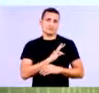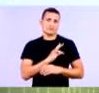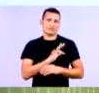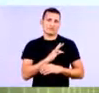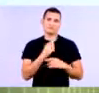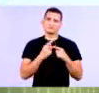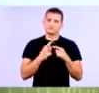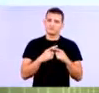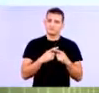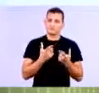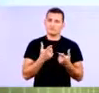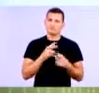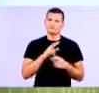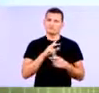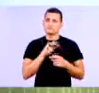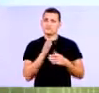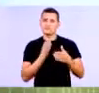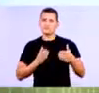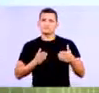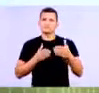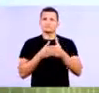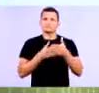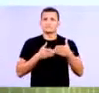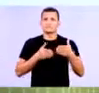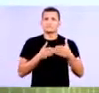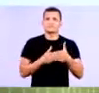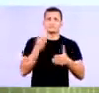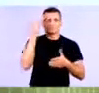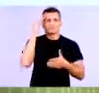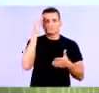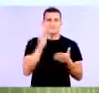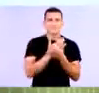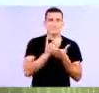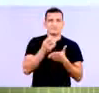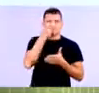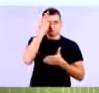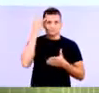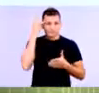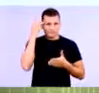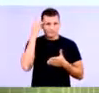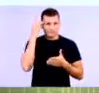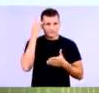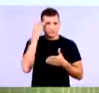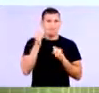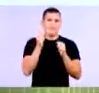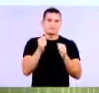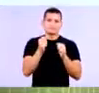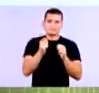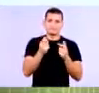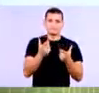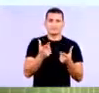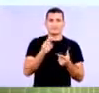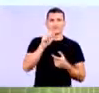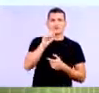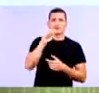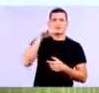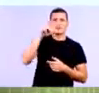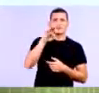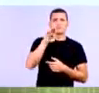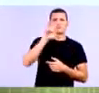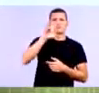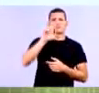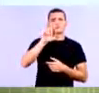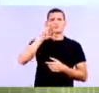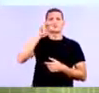ele já vai restringir o entendimento por algumas pessoas. Então, ela vai poder ser até ambígua, o que já é